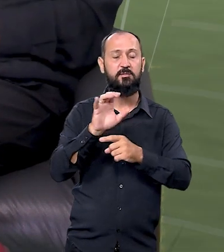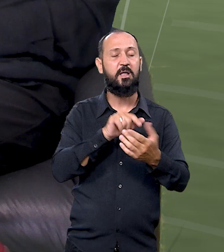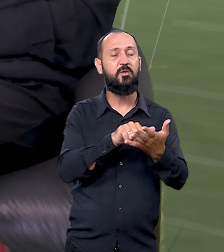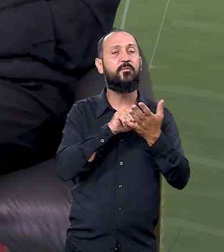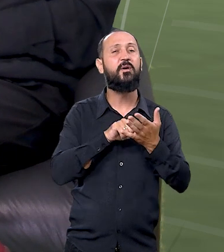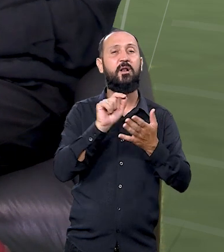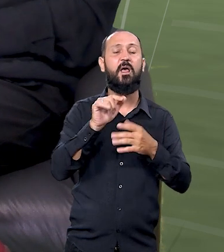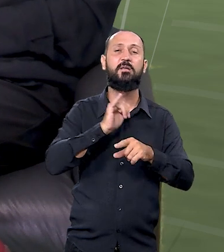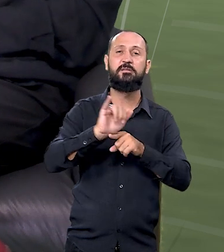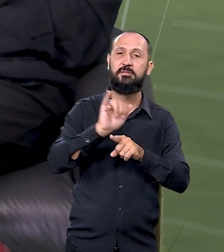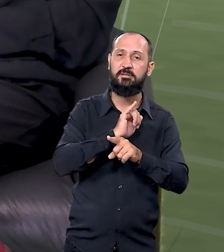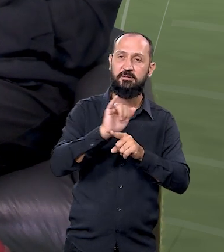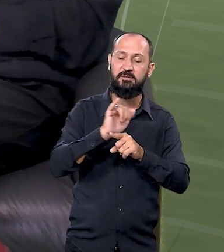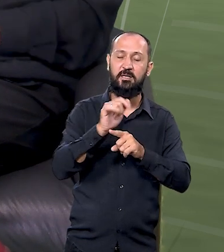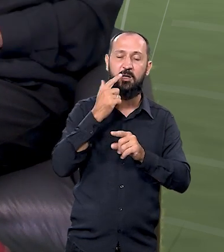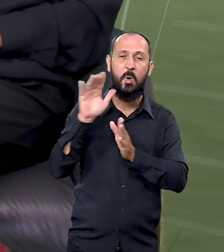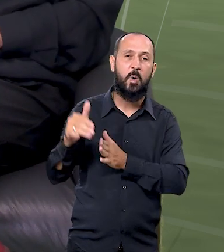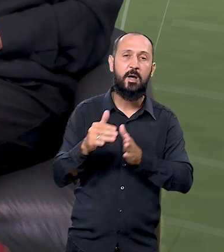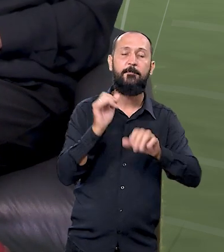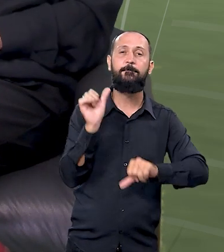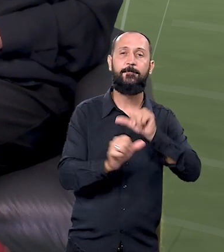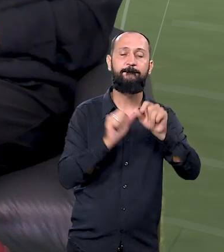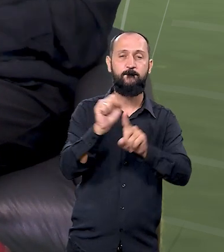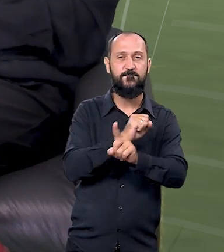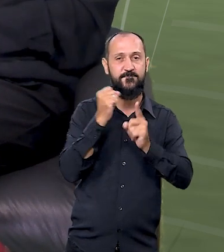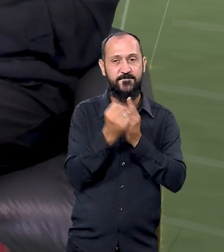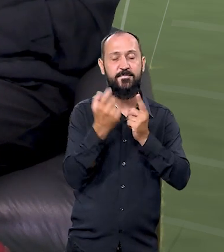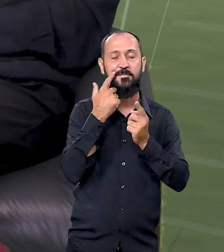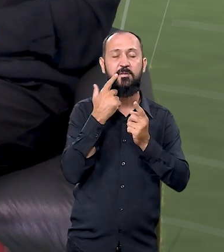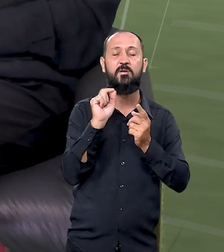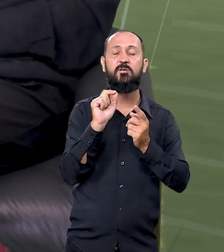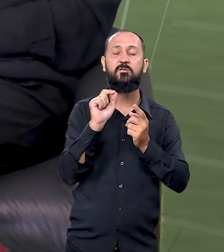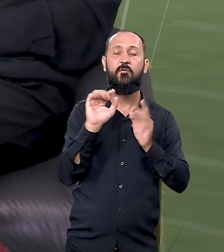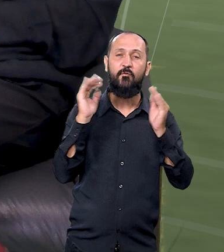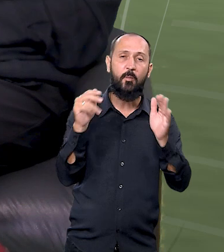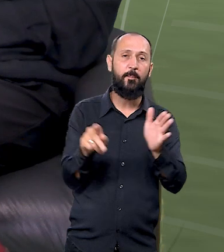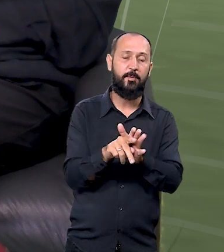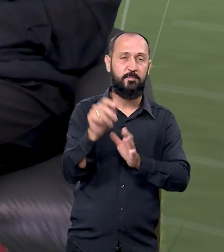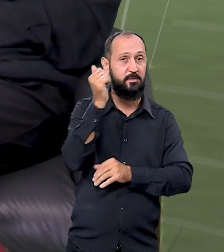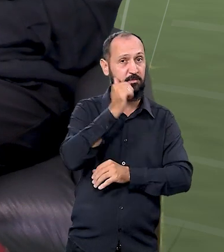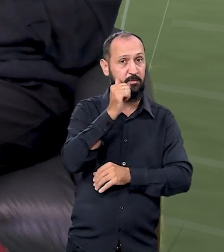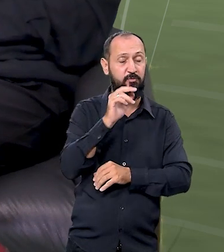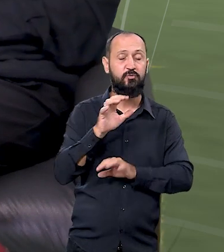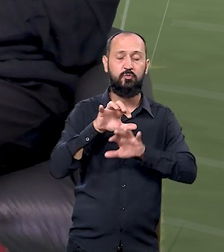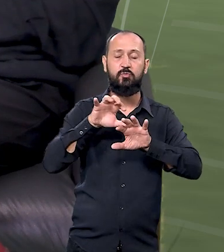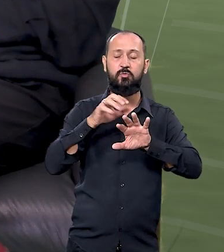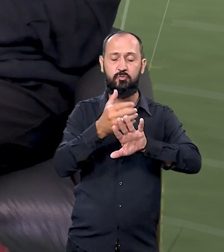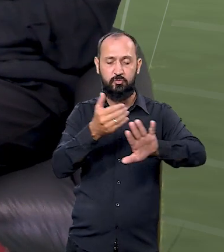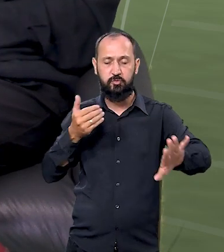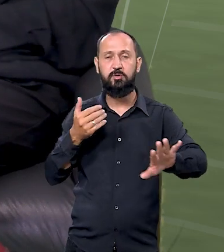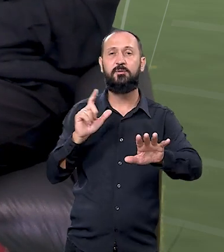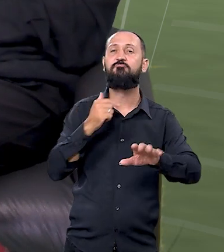estado está nos oferecendo, ela é estratégica. E só é esse o caminho para transformar a sociedade. Numa pasta somente das mulheres, de